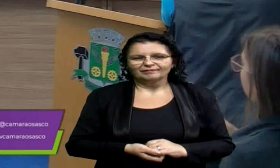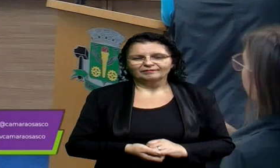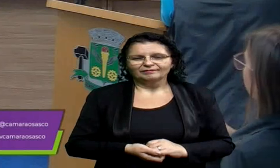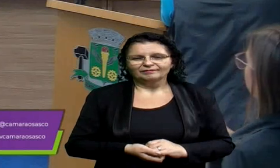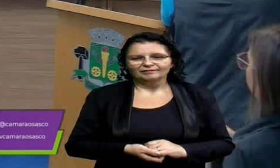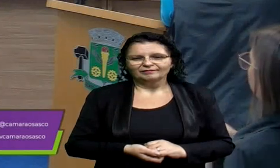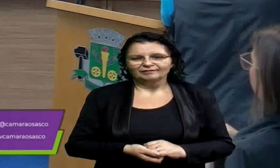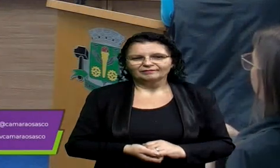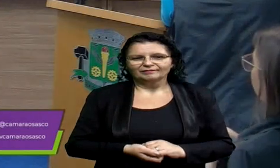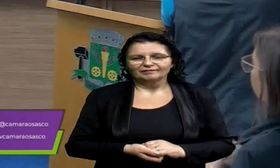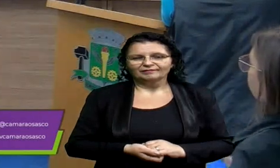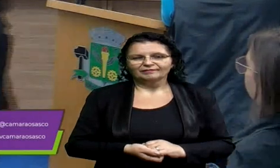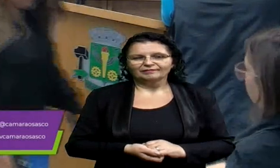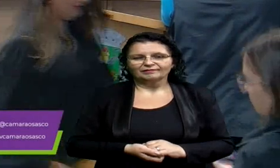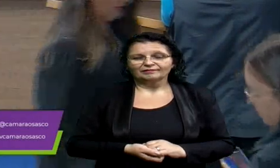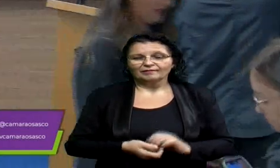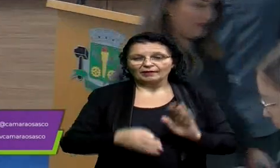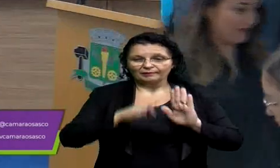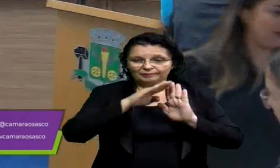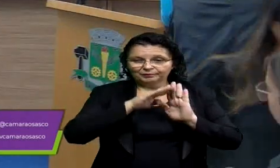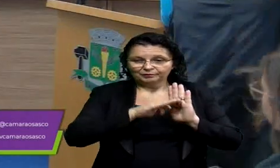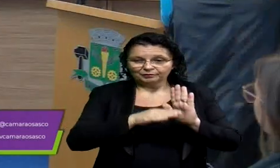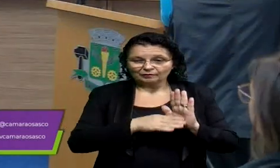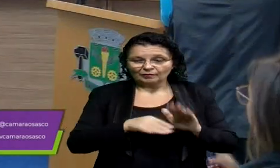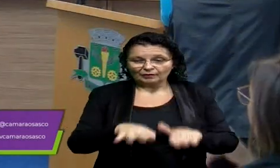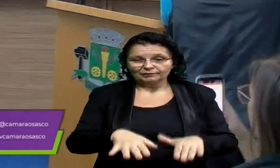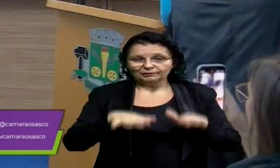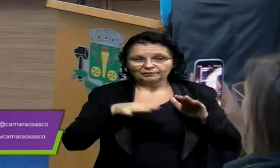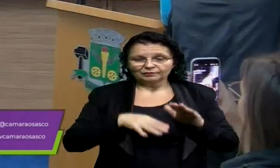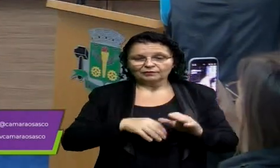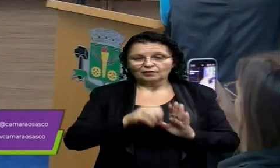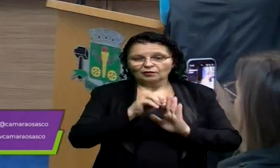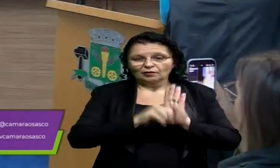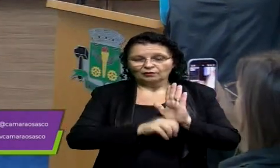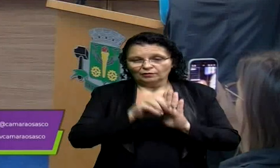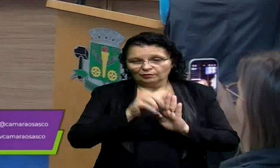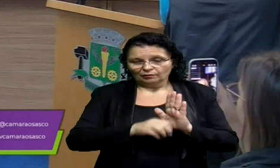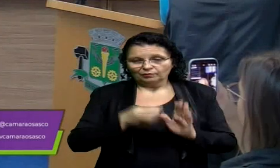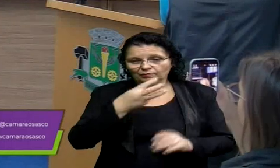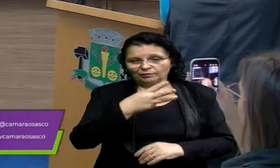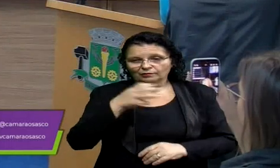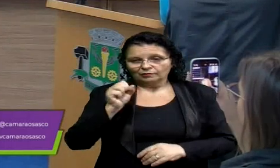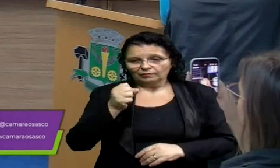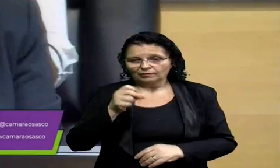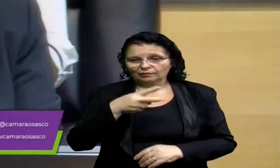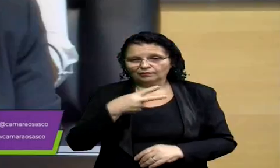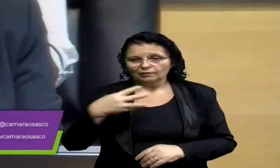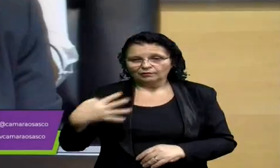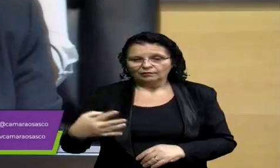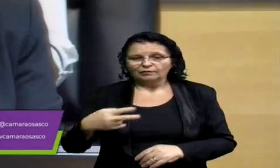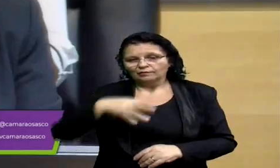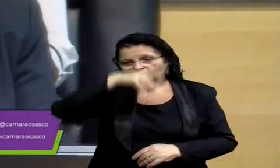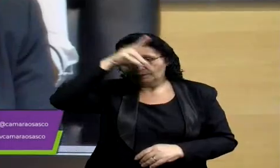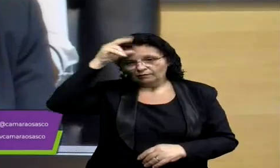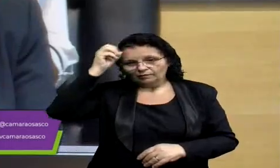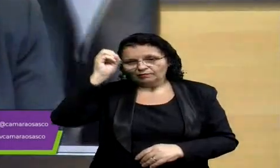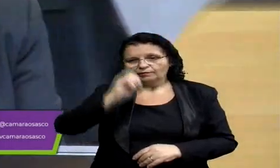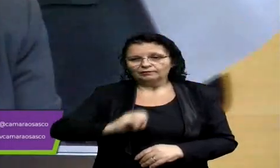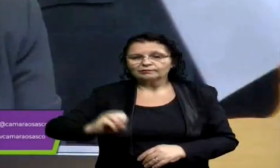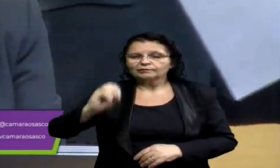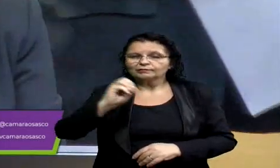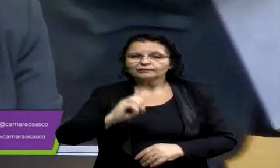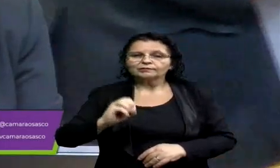é vamos à pauta desta sessão Ofício preggos número 38 de 2024 do prefeito do município de